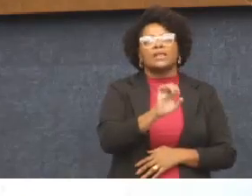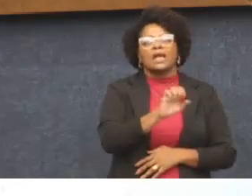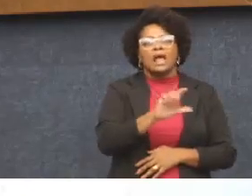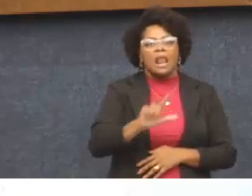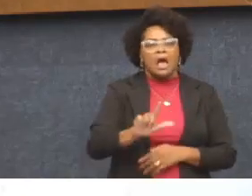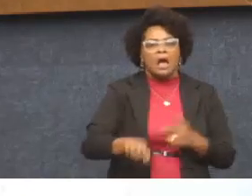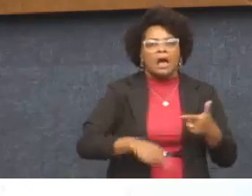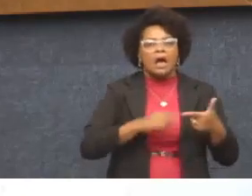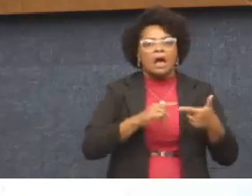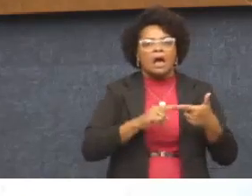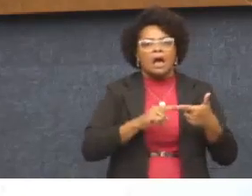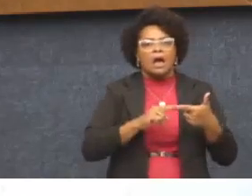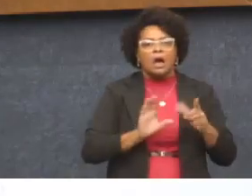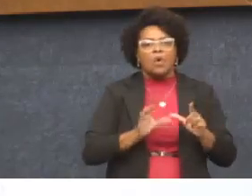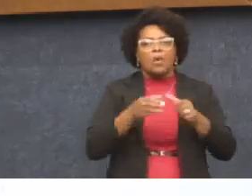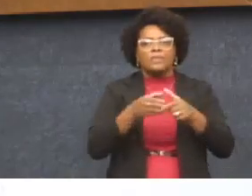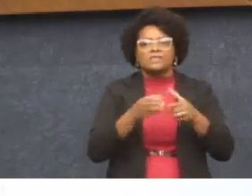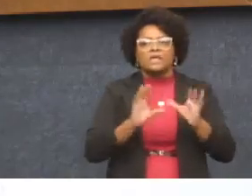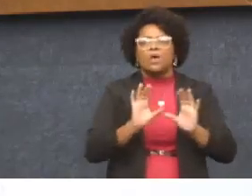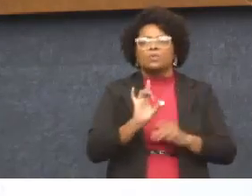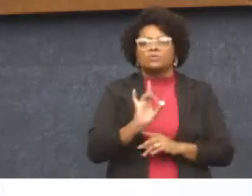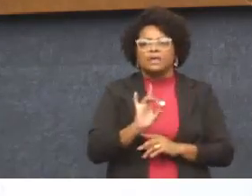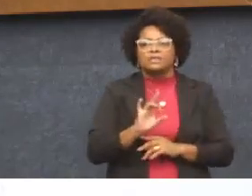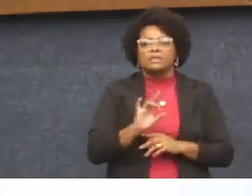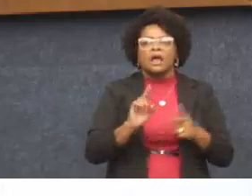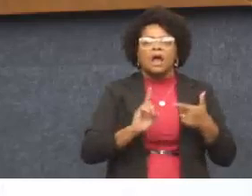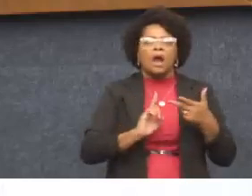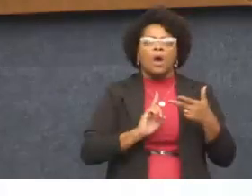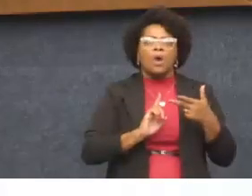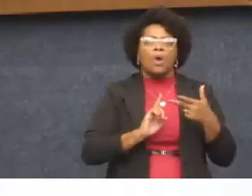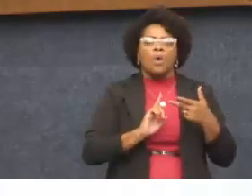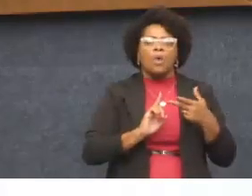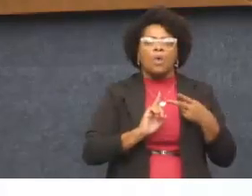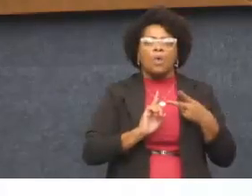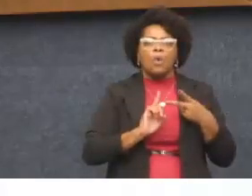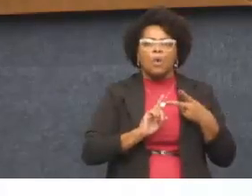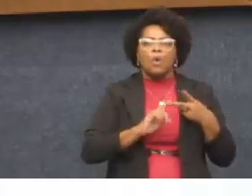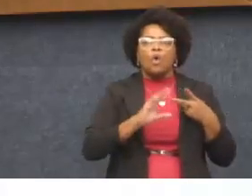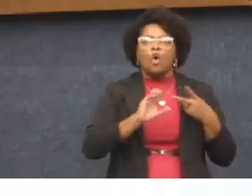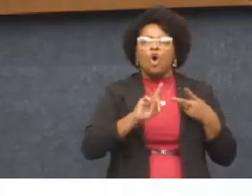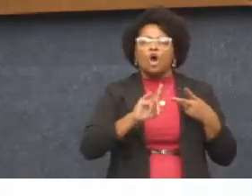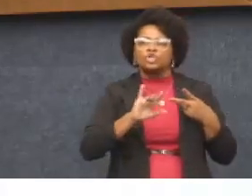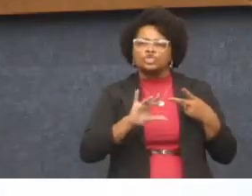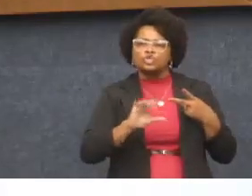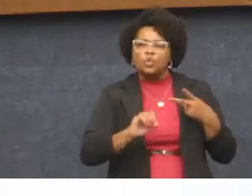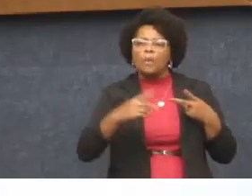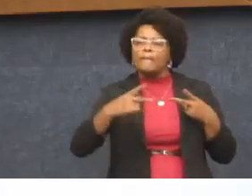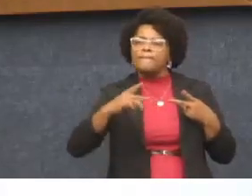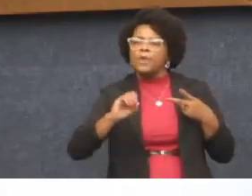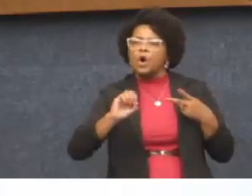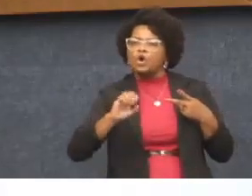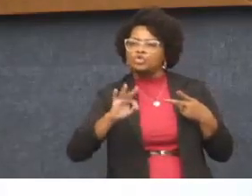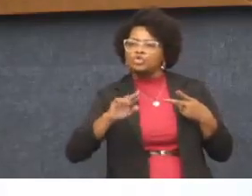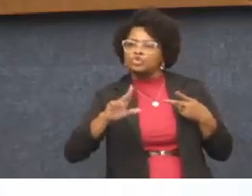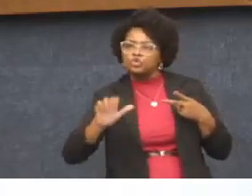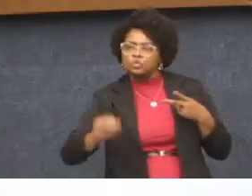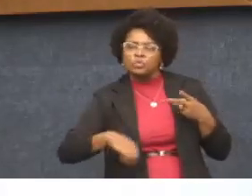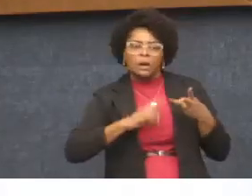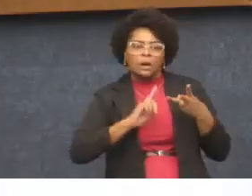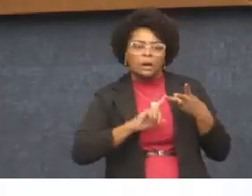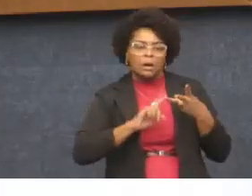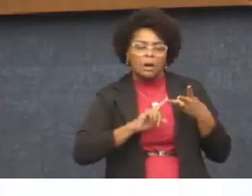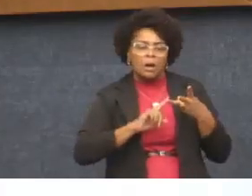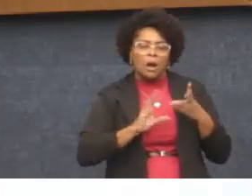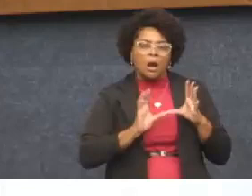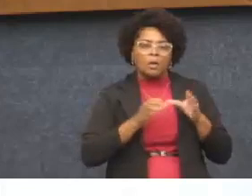criada a Comissão Especial de Estudo da Modernização do Código de Posturas e foi criada a Comissão Especial de Estudo